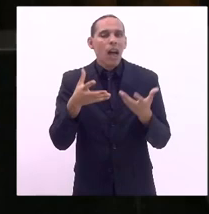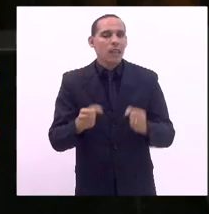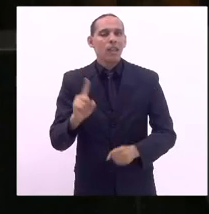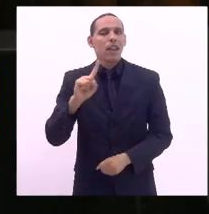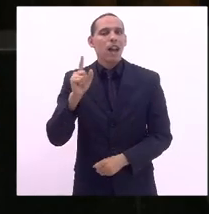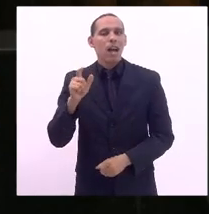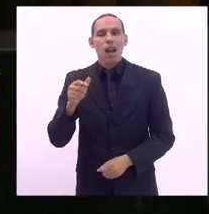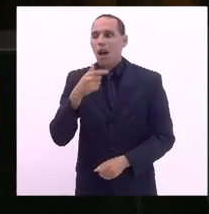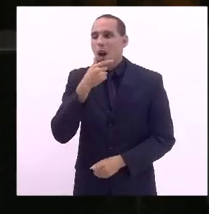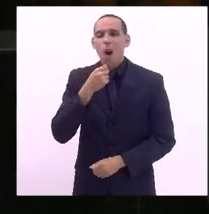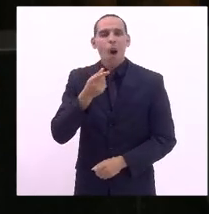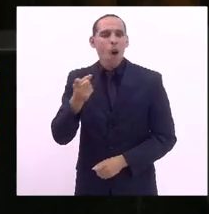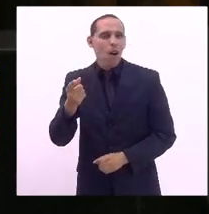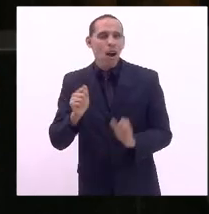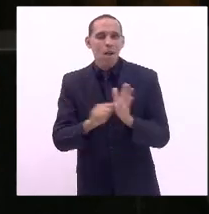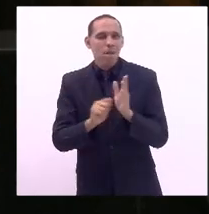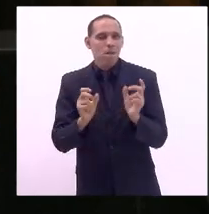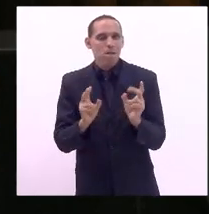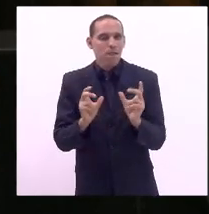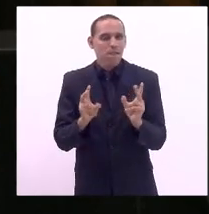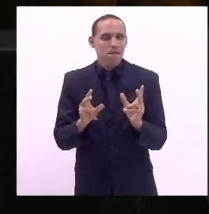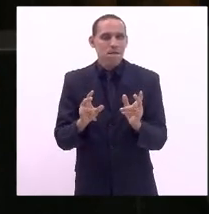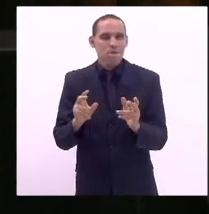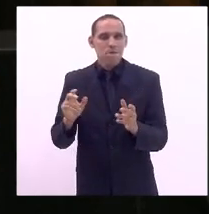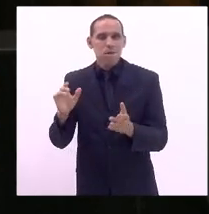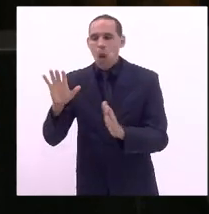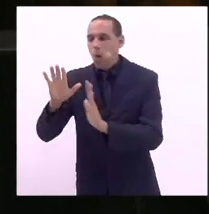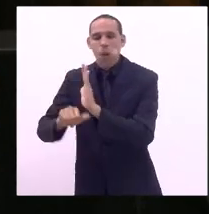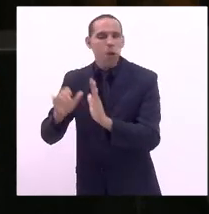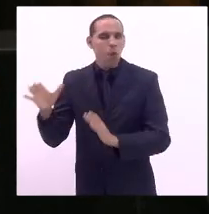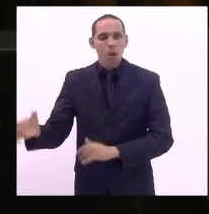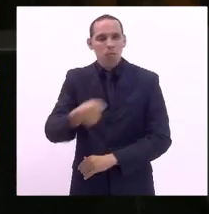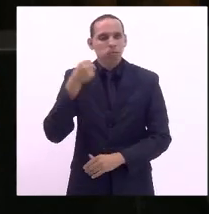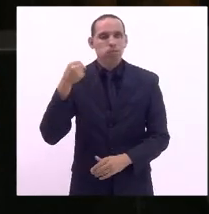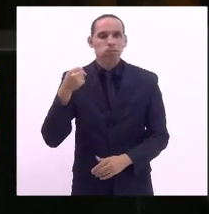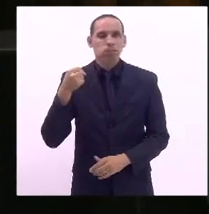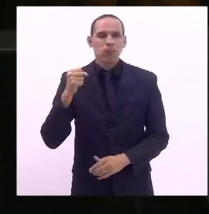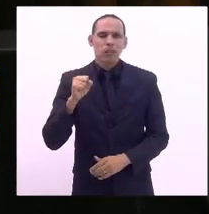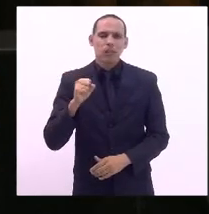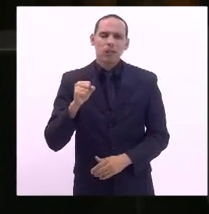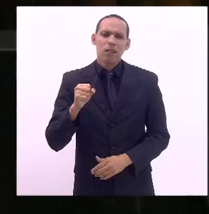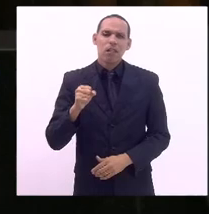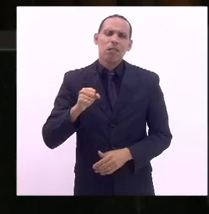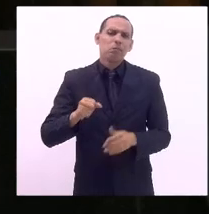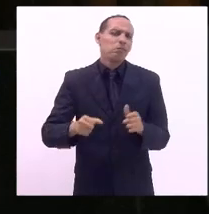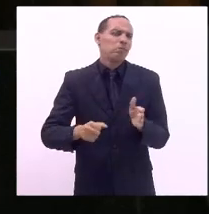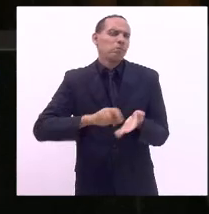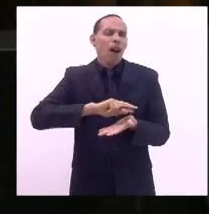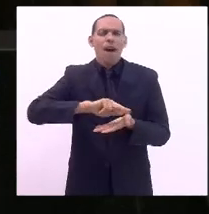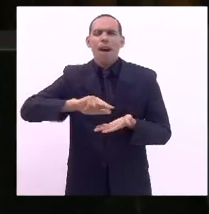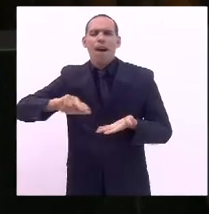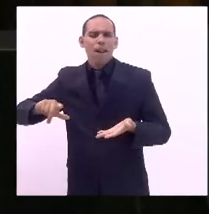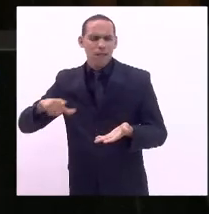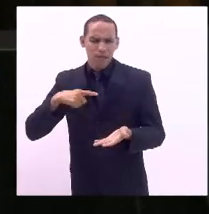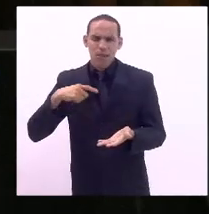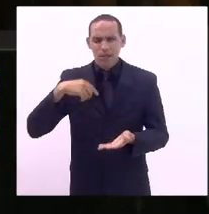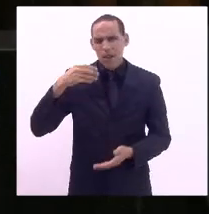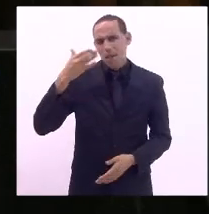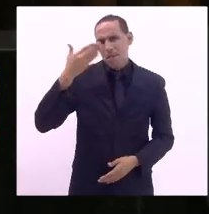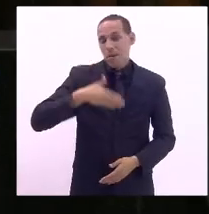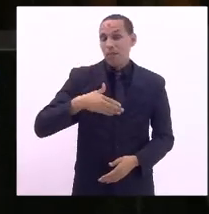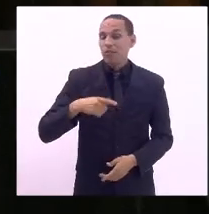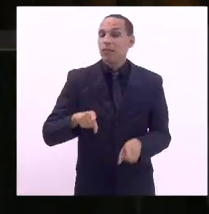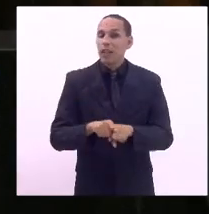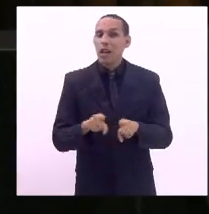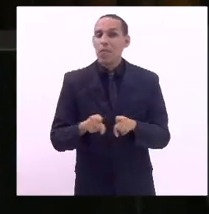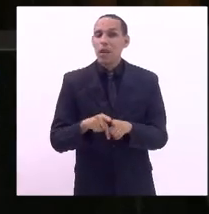traficante venha sequestrá-la. E a gente tem inúmeros casos assim. Dá pena de morte